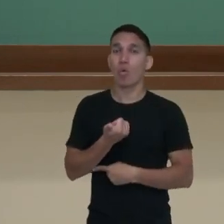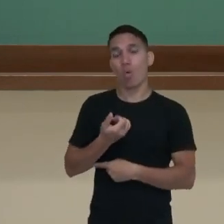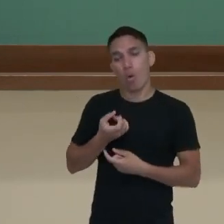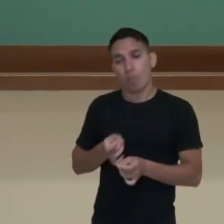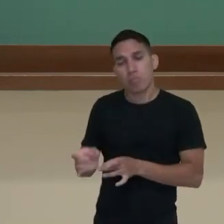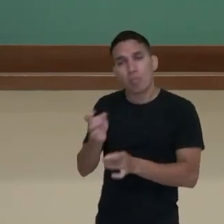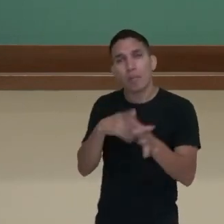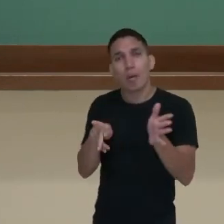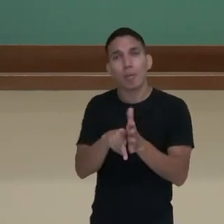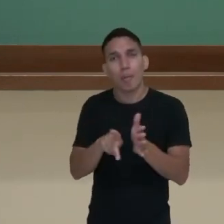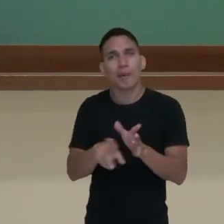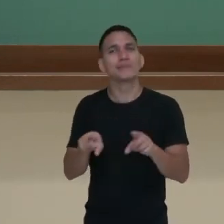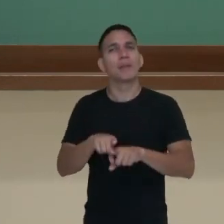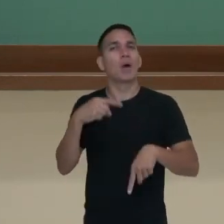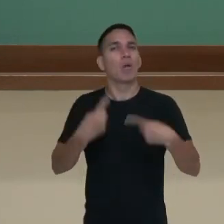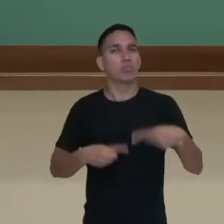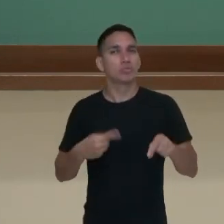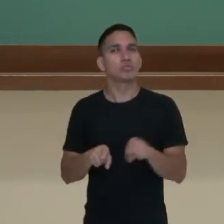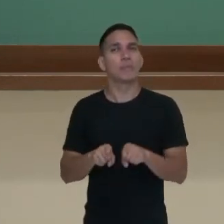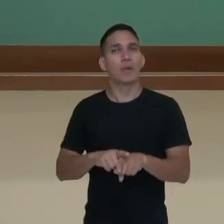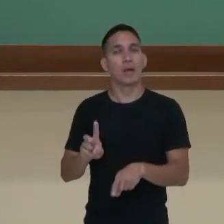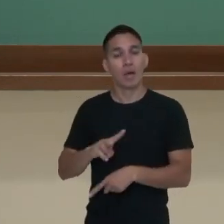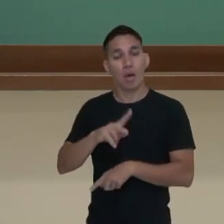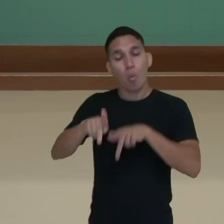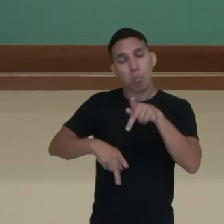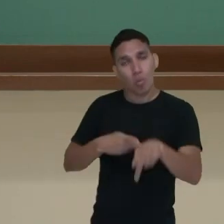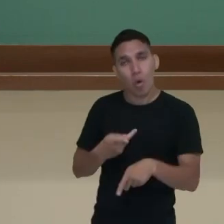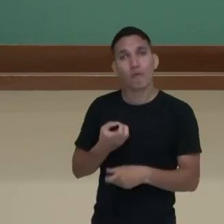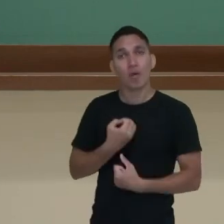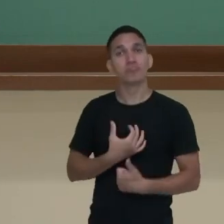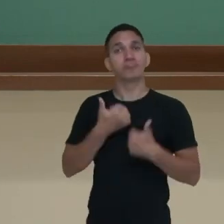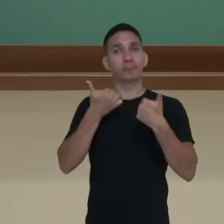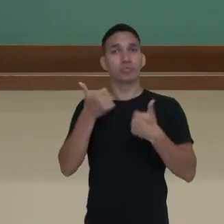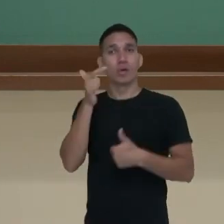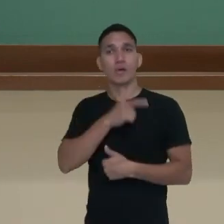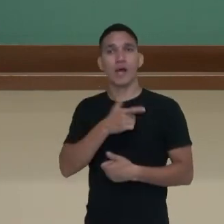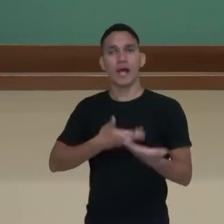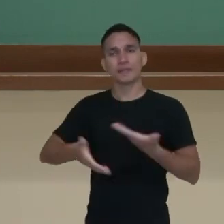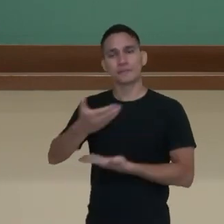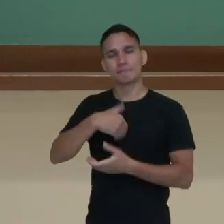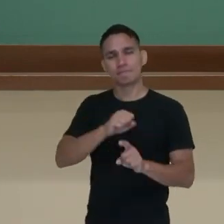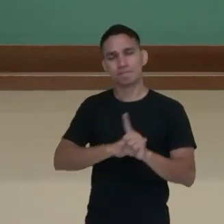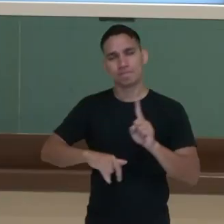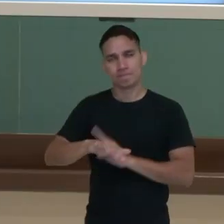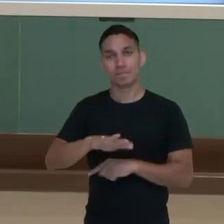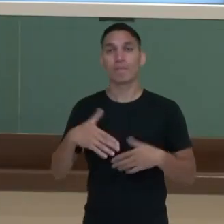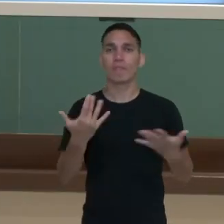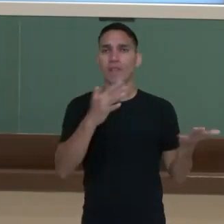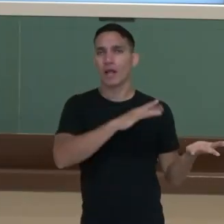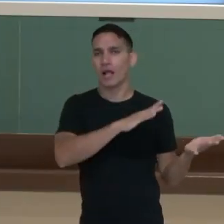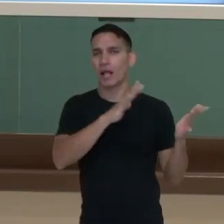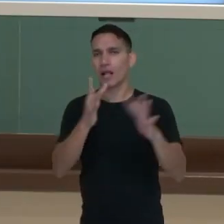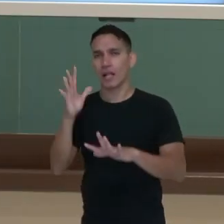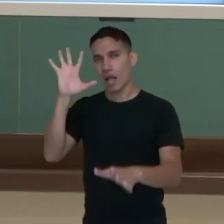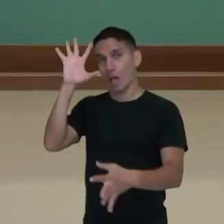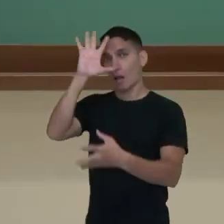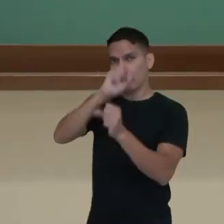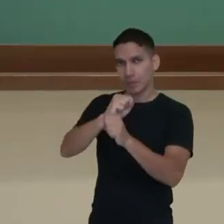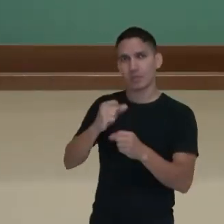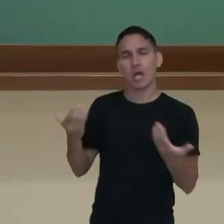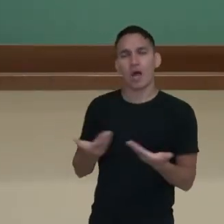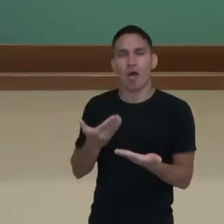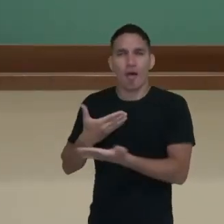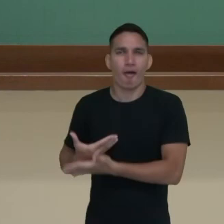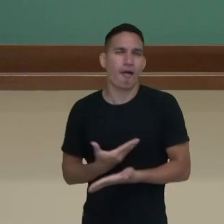E também a nossa cultura e relações sociais, tá bom? Muito bem. Então, aqui para a nossa retomada, né, nós aprendemos nesta